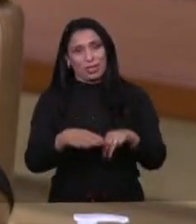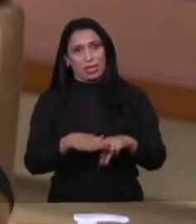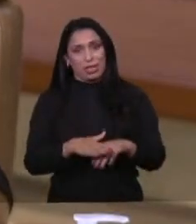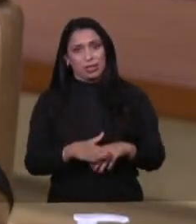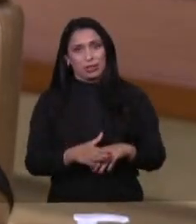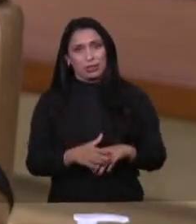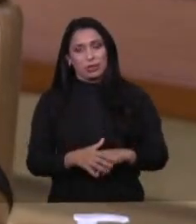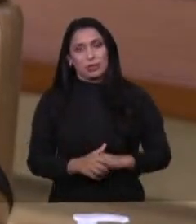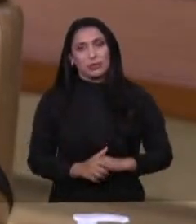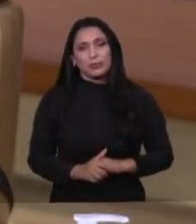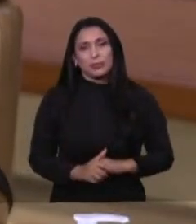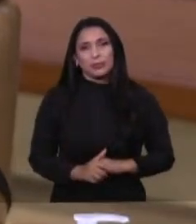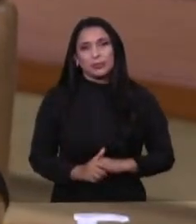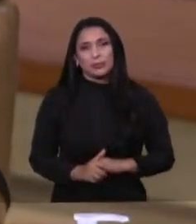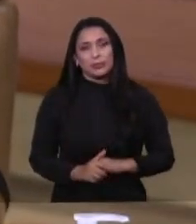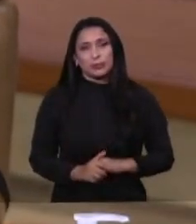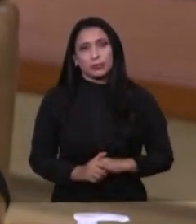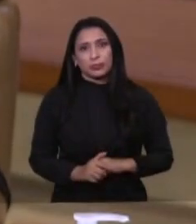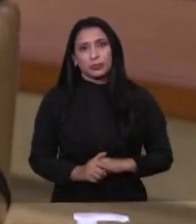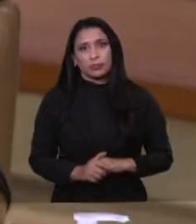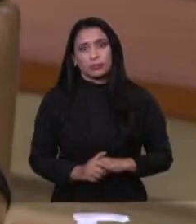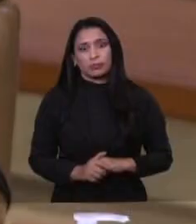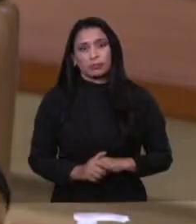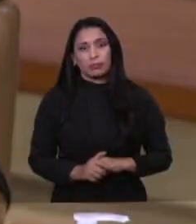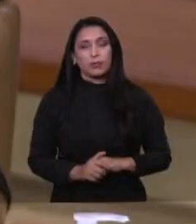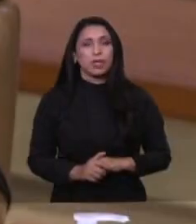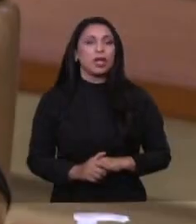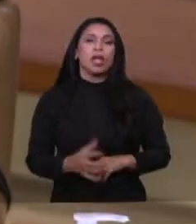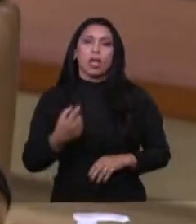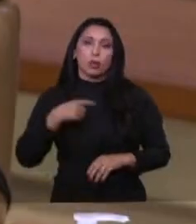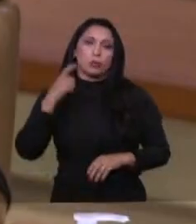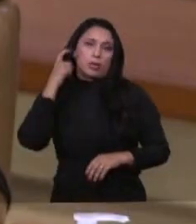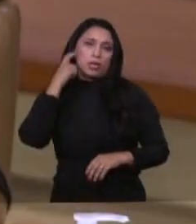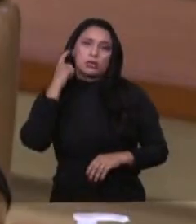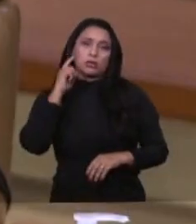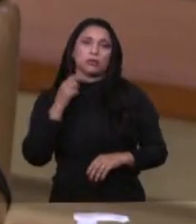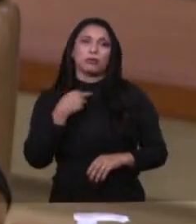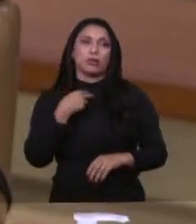E, ao mesmo tempo que penso não devemos ser lenientes,